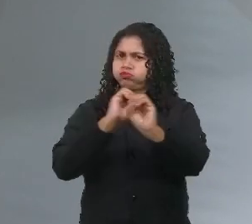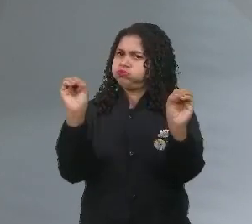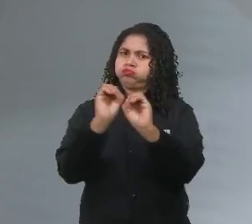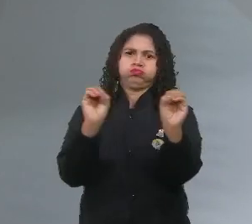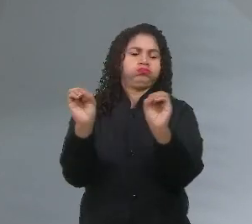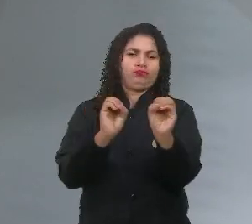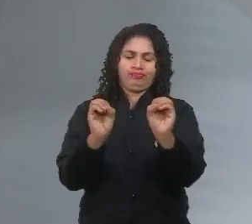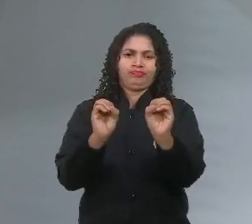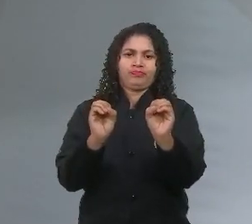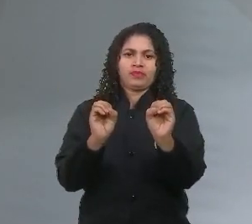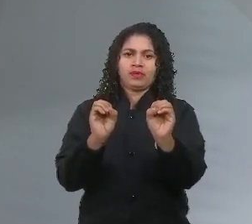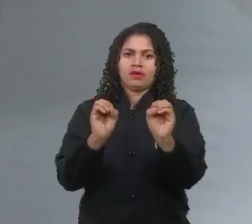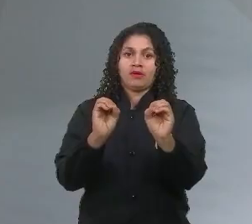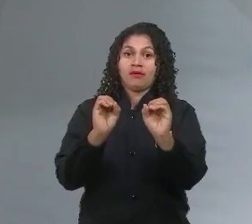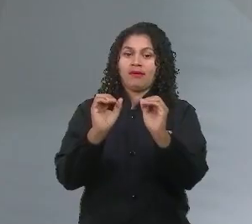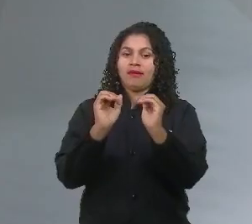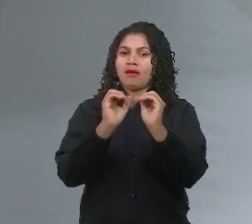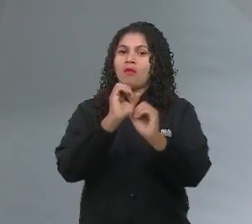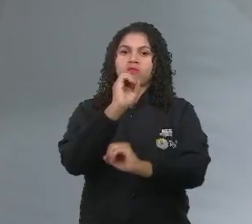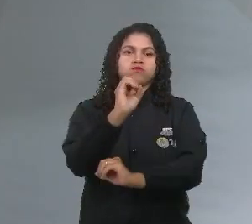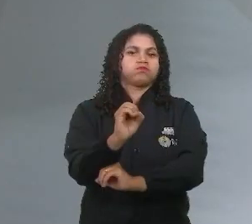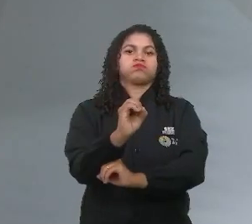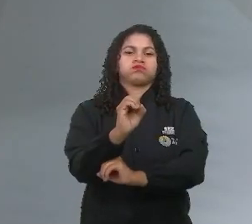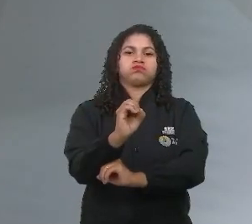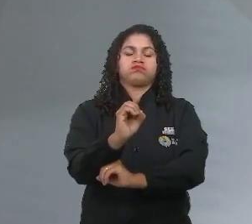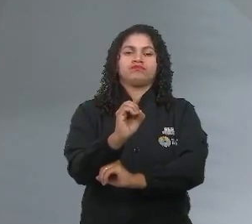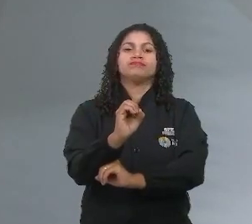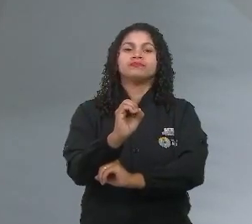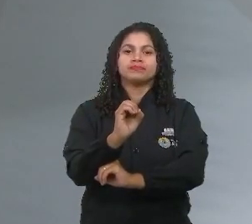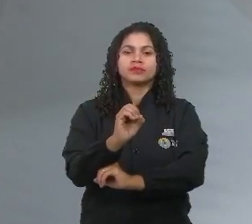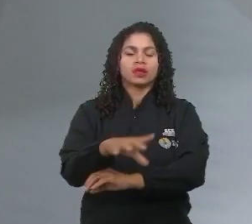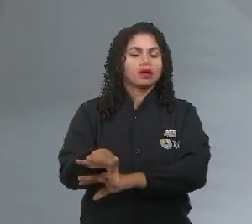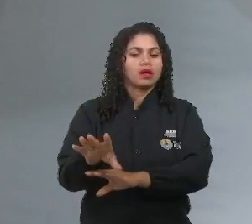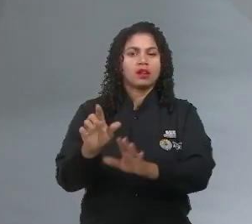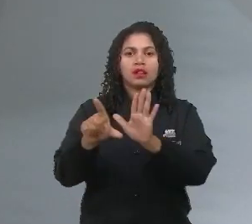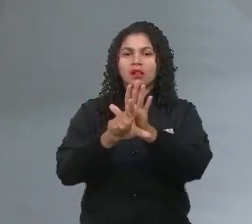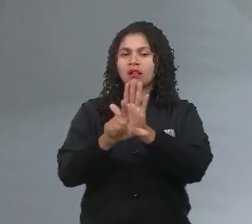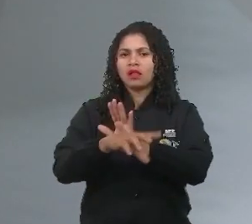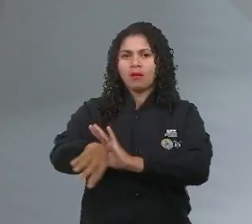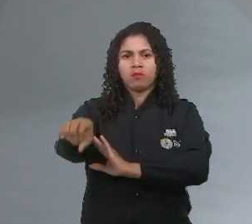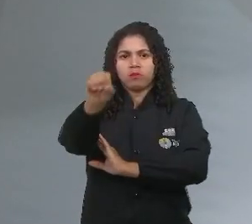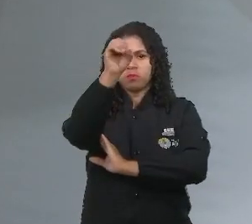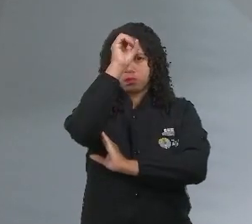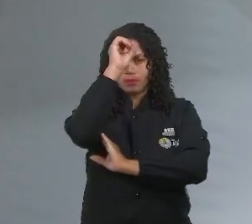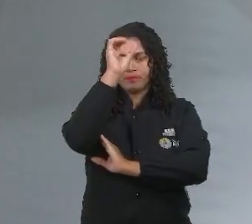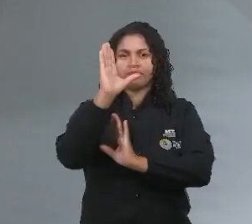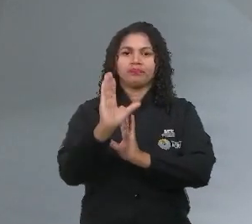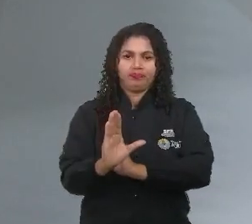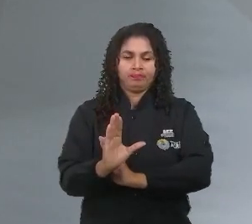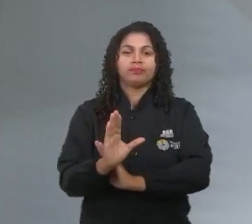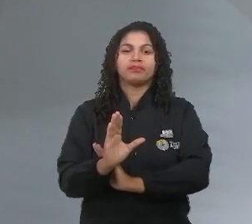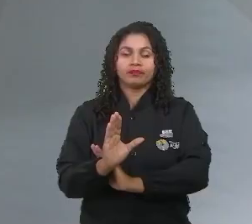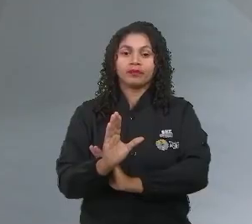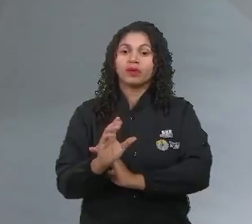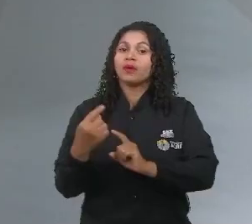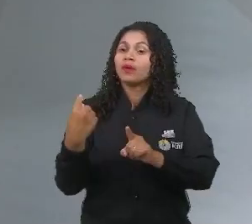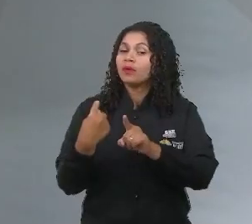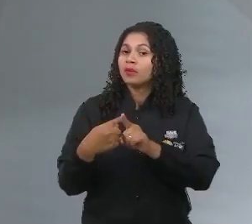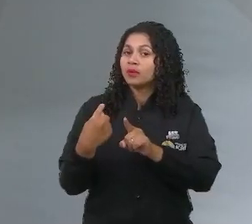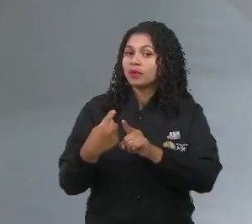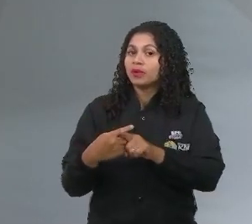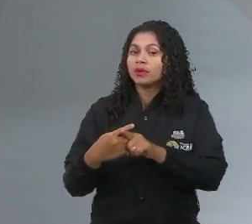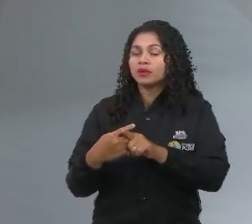impessoal. Civilizações, sociedades que já existiram há muito tempo atrás, lamentavelmente,